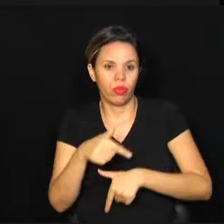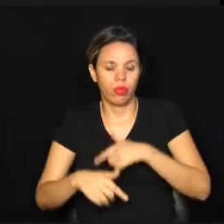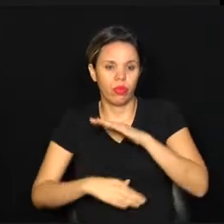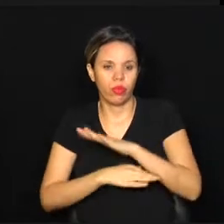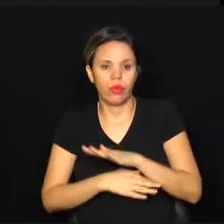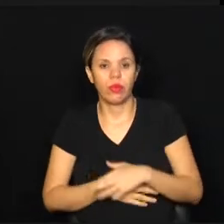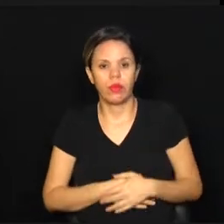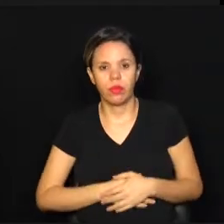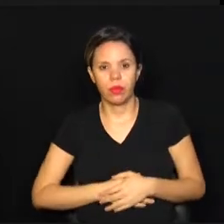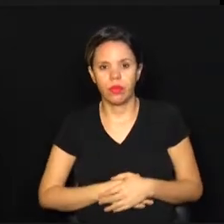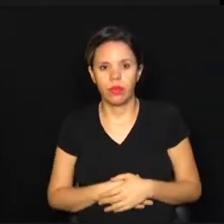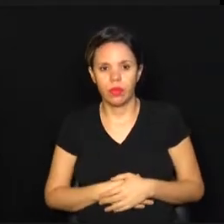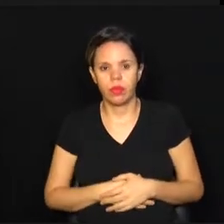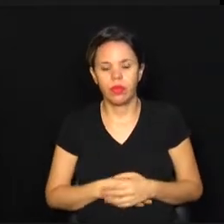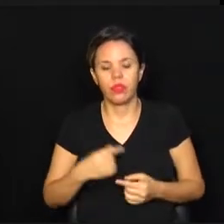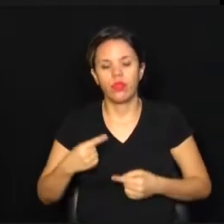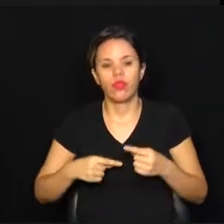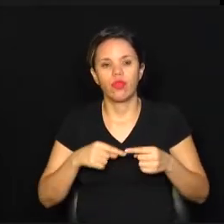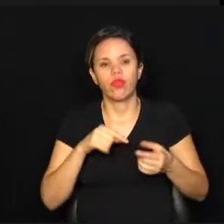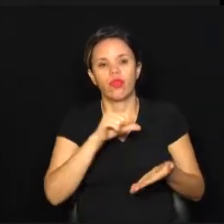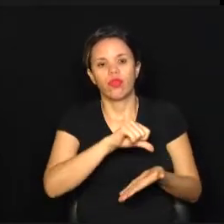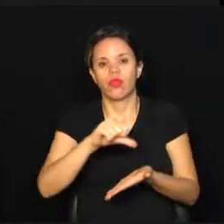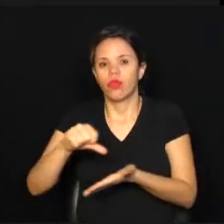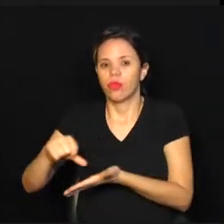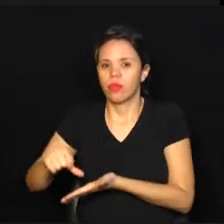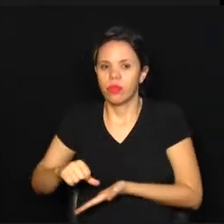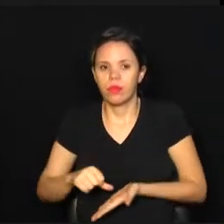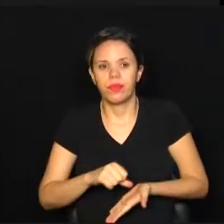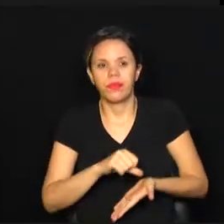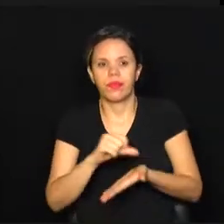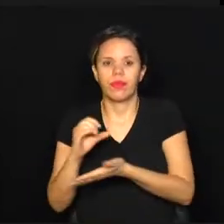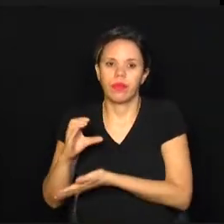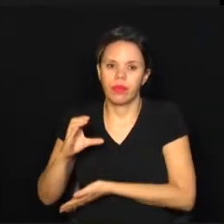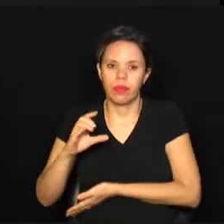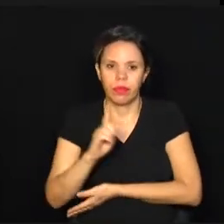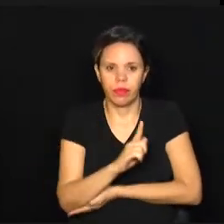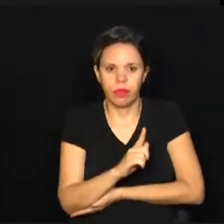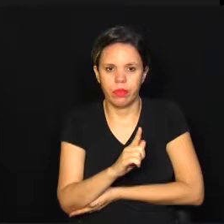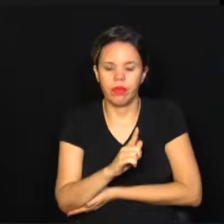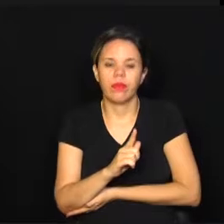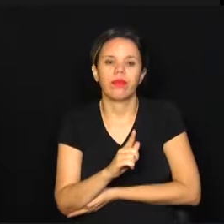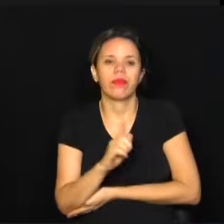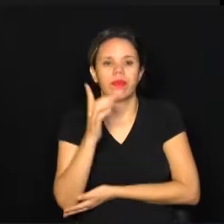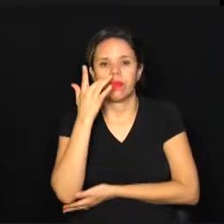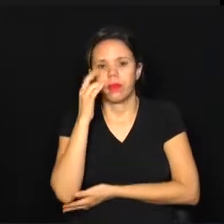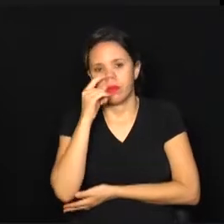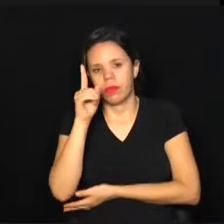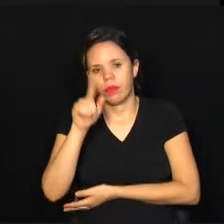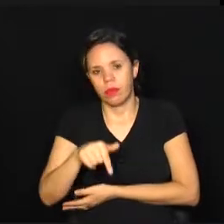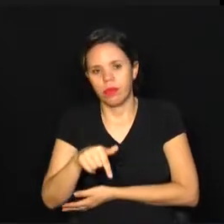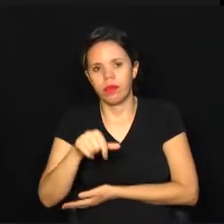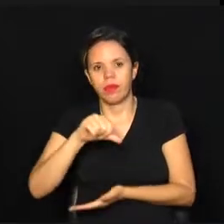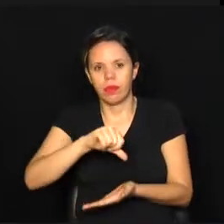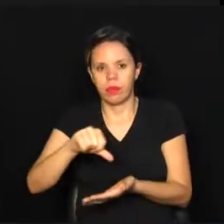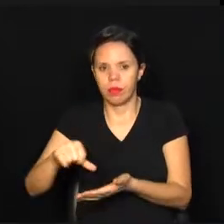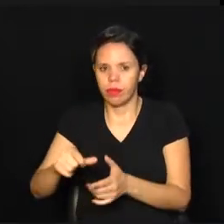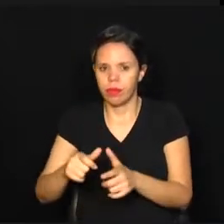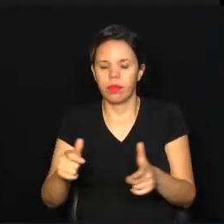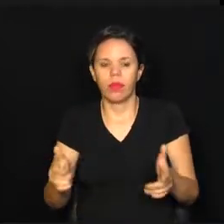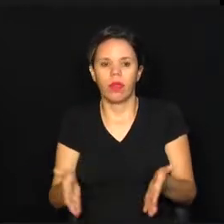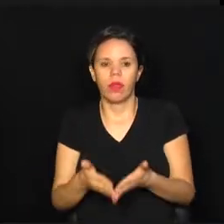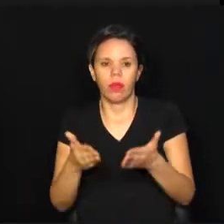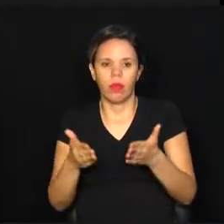debater e discutir a região do Campo Grande, ali da região do Ouro Verde, que é uma região que tem a maior